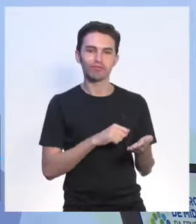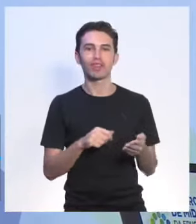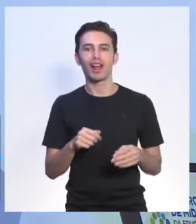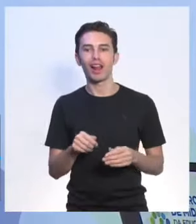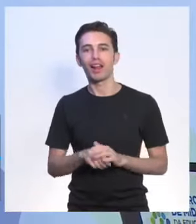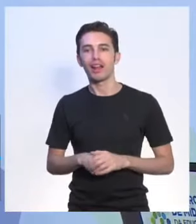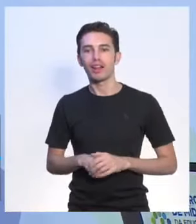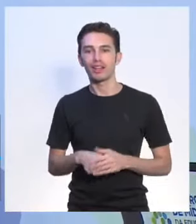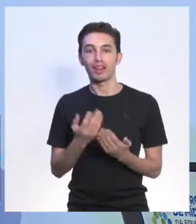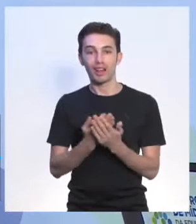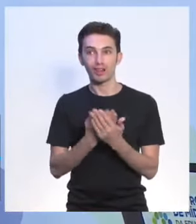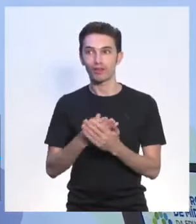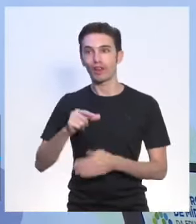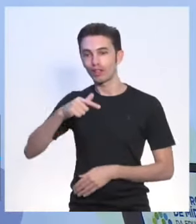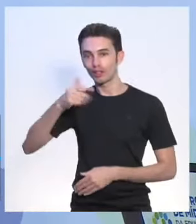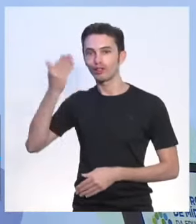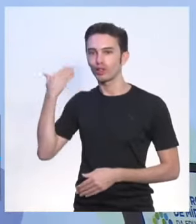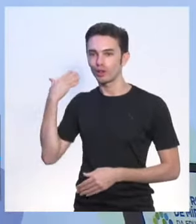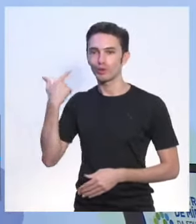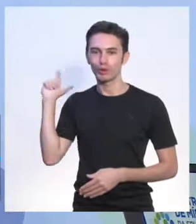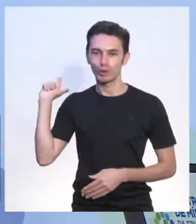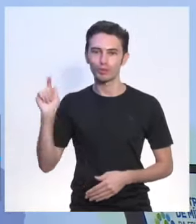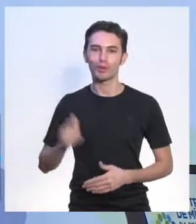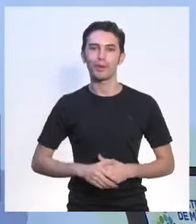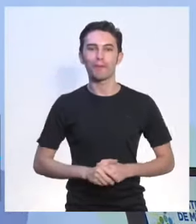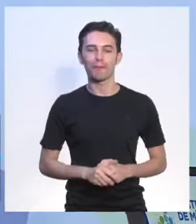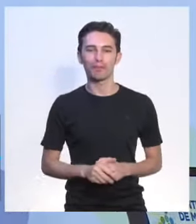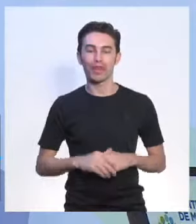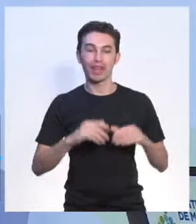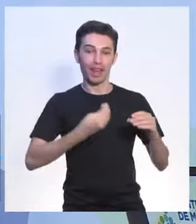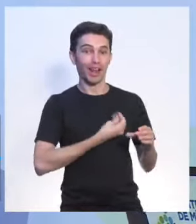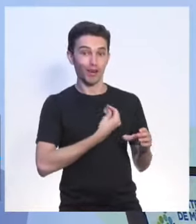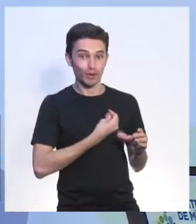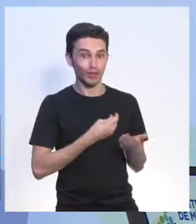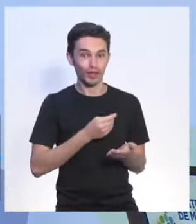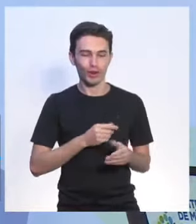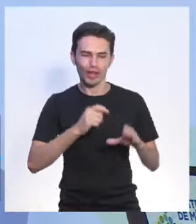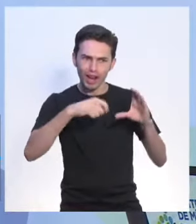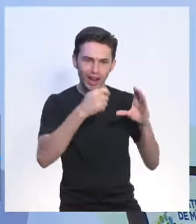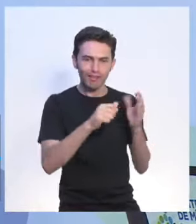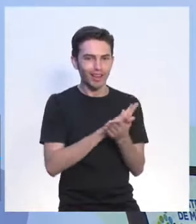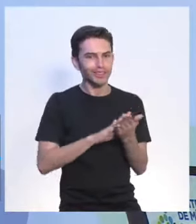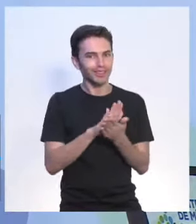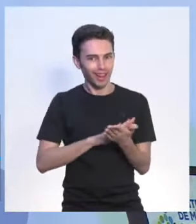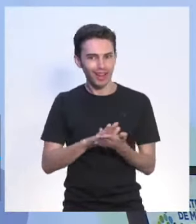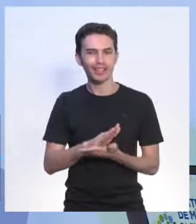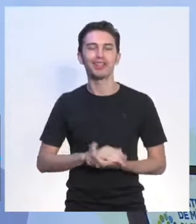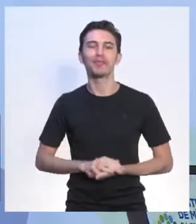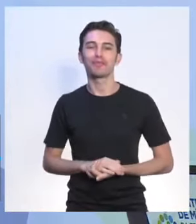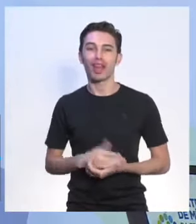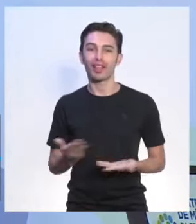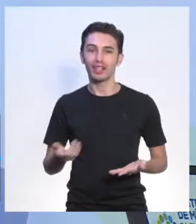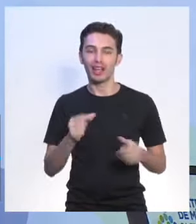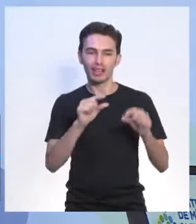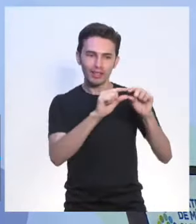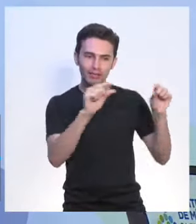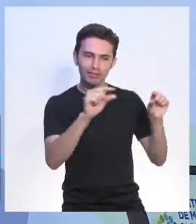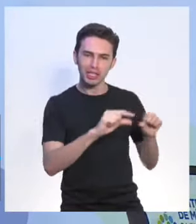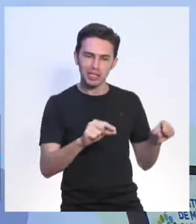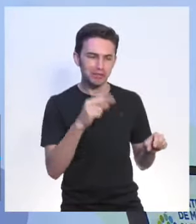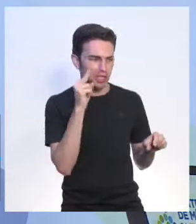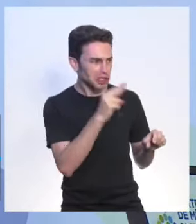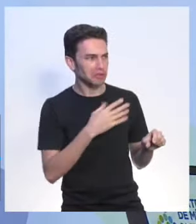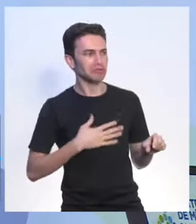né? A aula ao vivo, que não foi gravada. Okay? Então, eles produziram e apareceu aqui para a gente, muito legal.